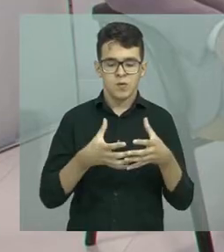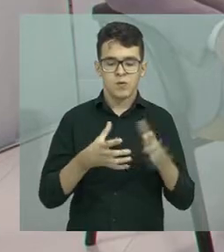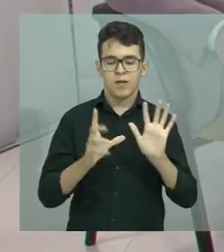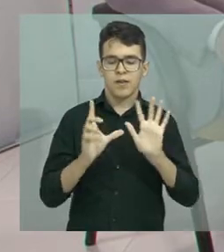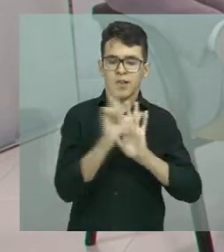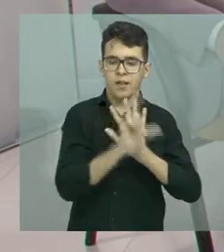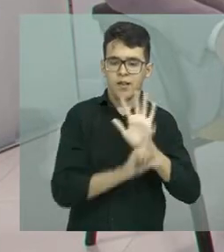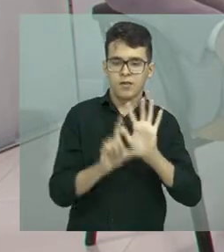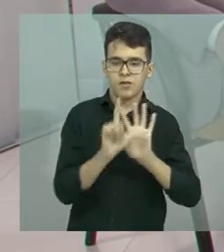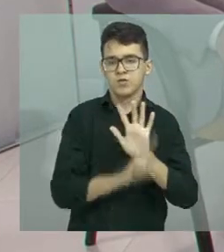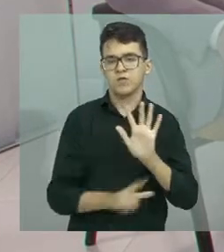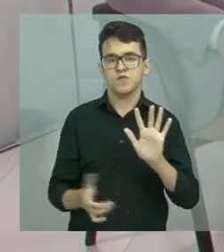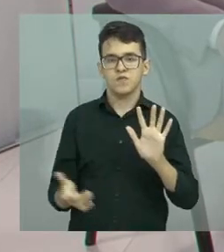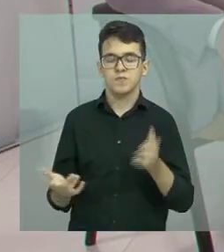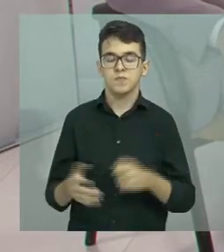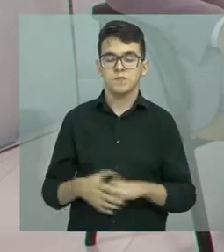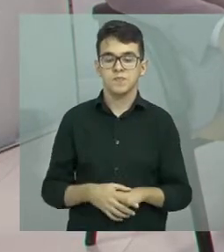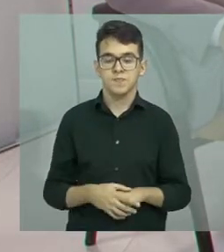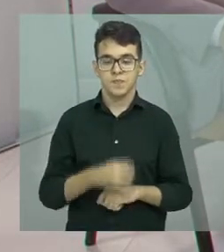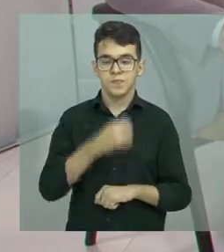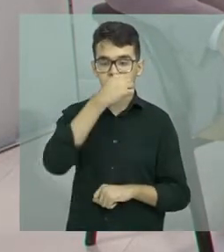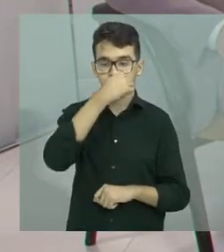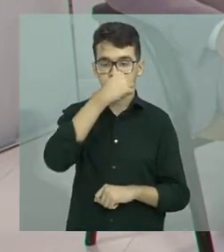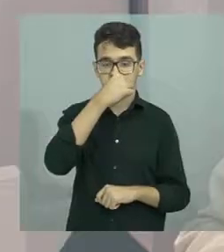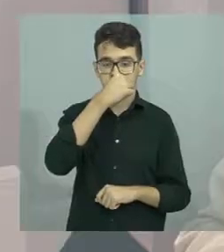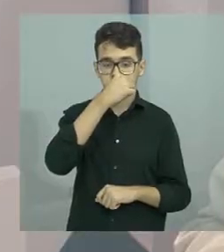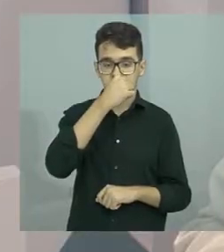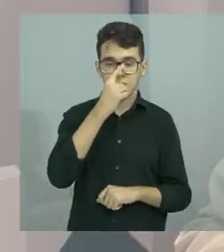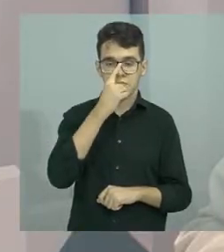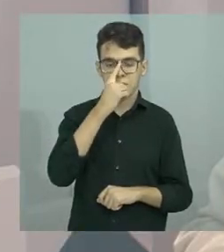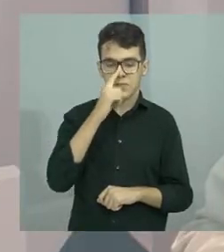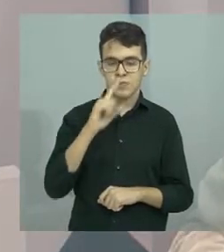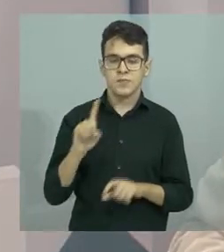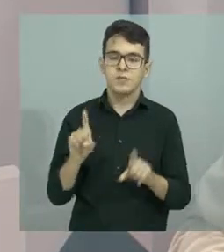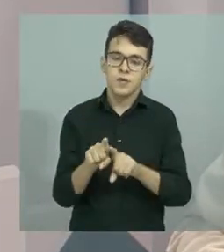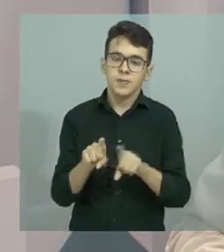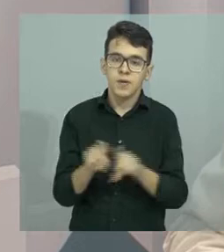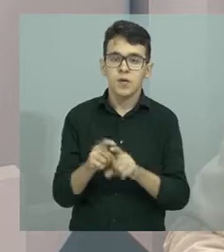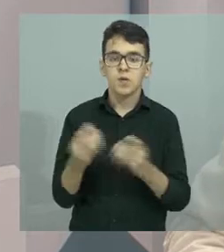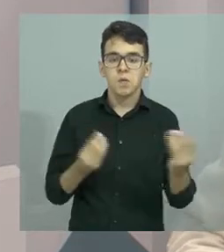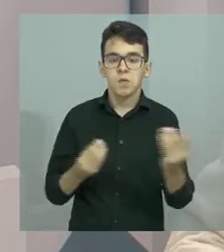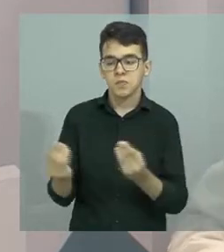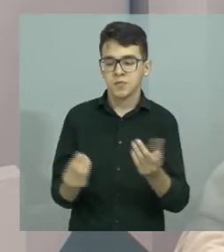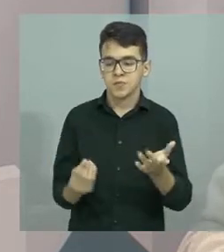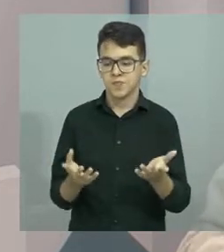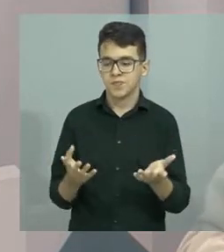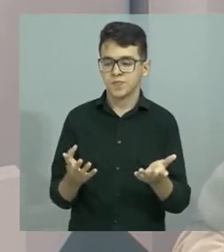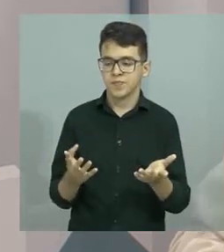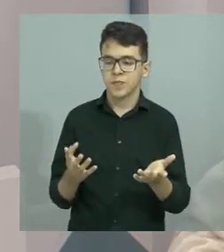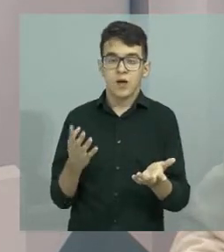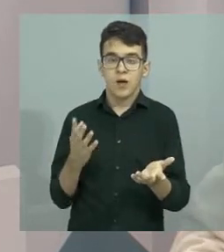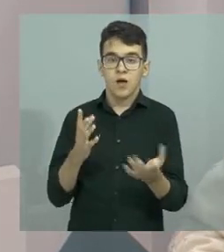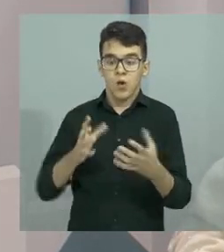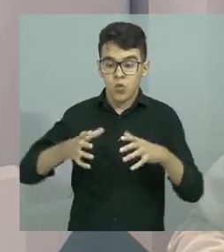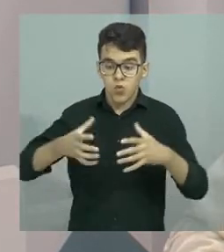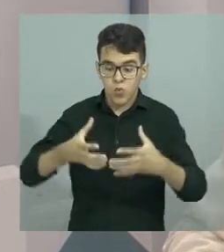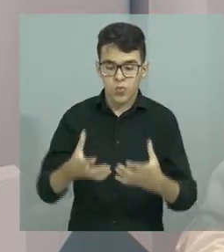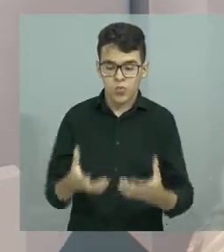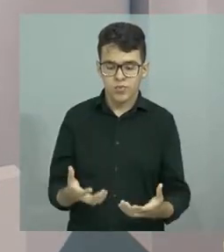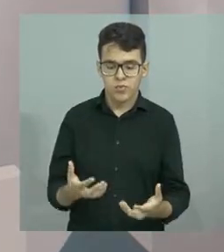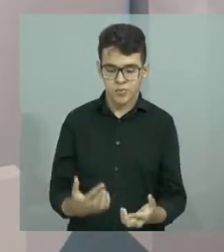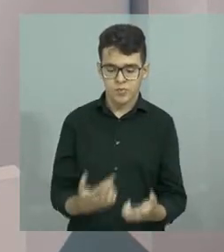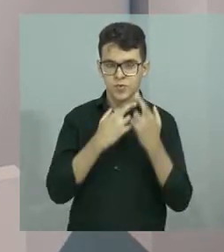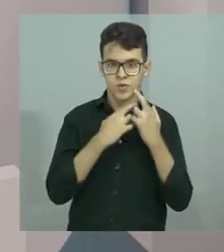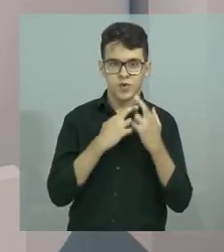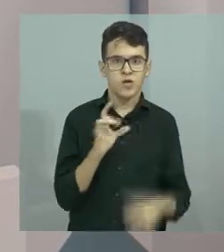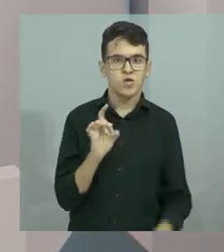questões, agências metropolitanas de desenvolvimento para ajudar a coordenar e a proporcionar